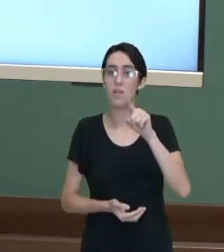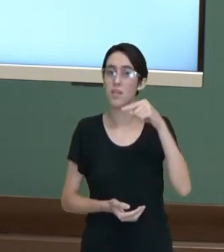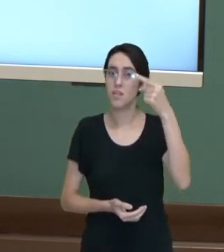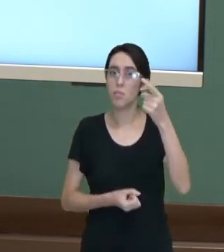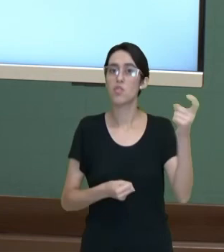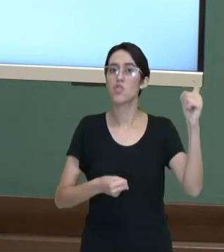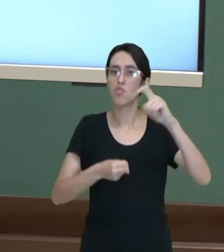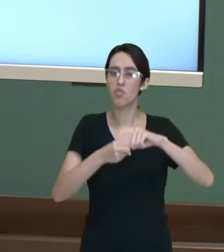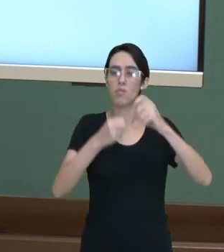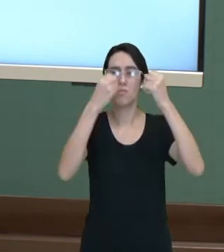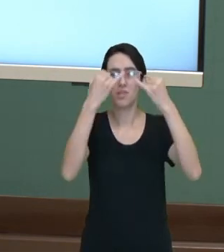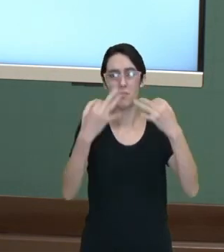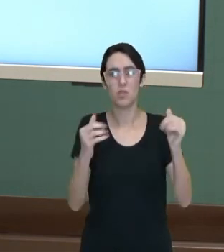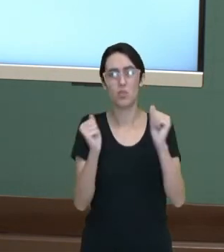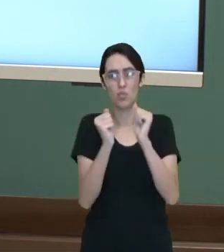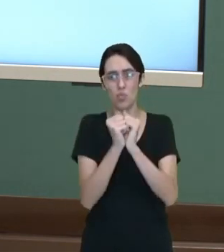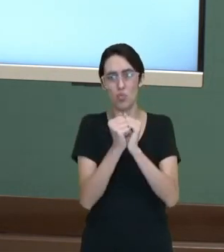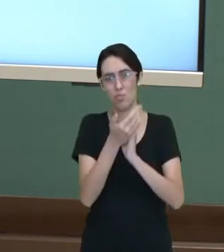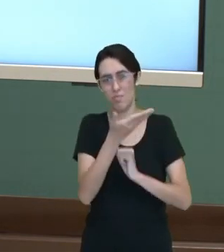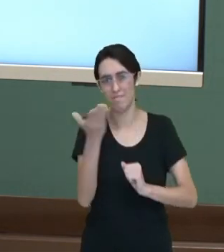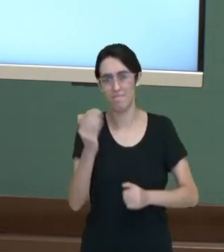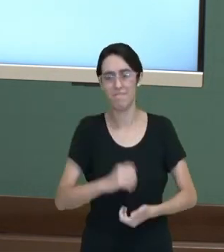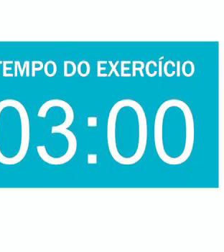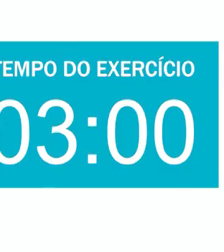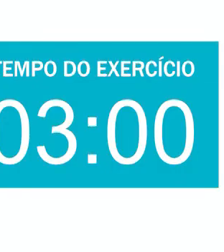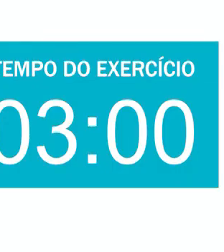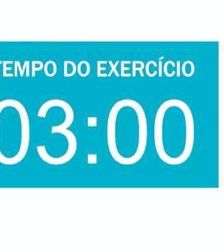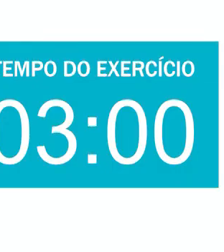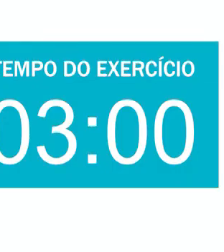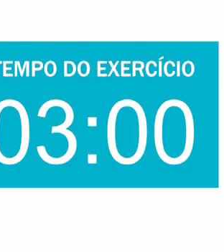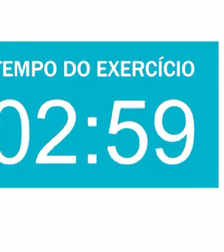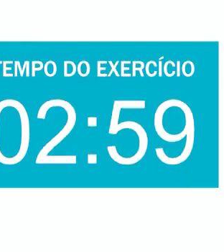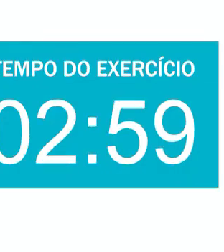gente volta para fazer a correção juntos.